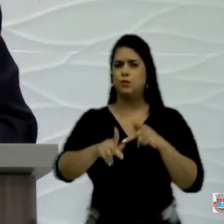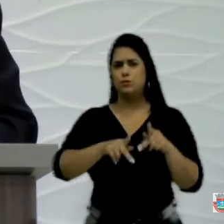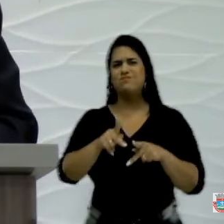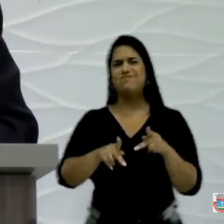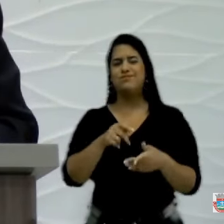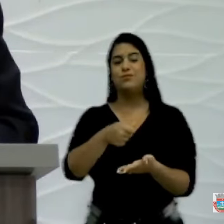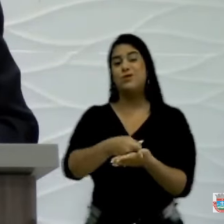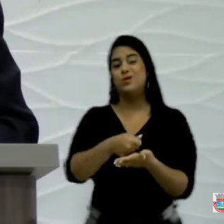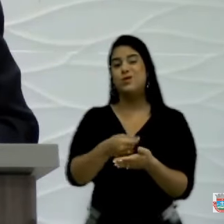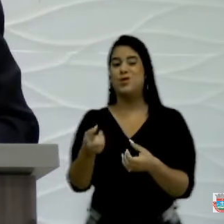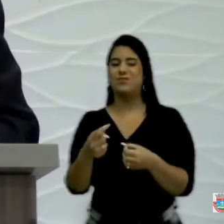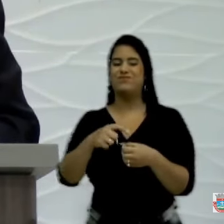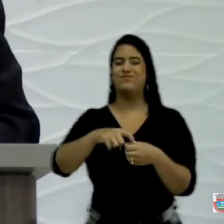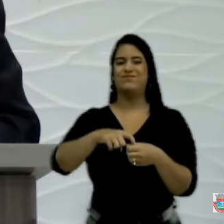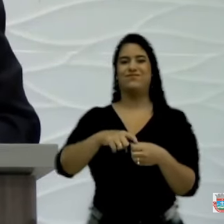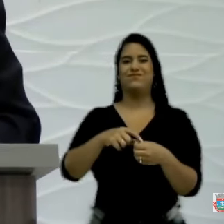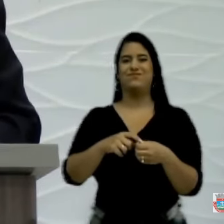que nos cobra.